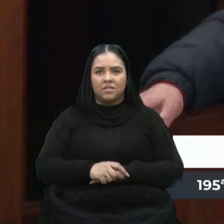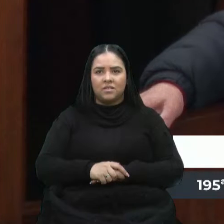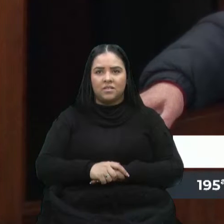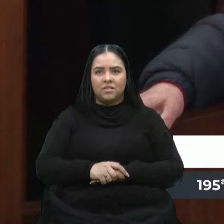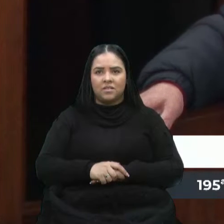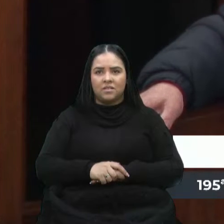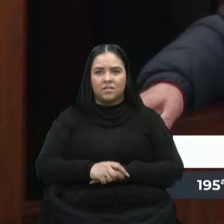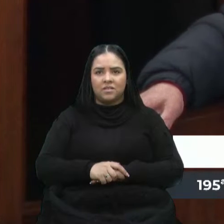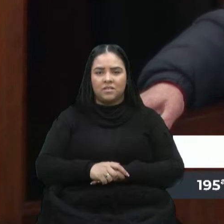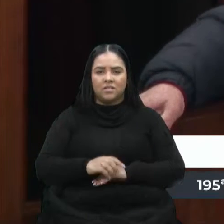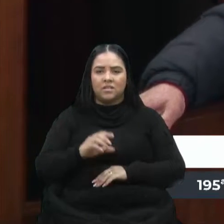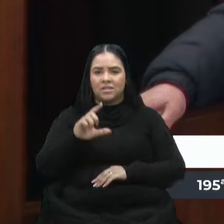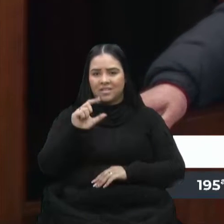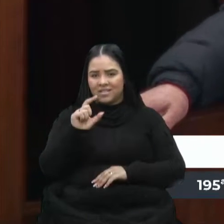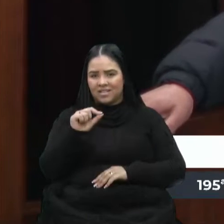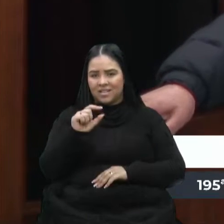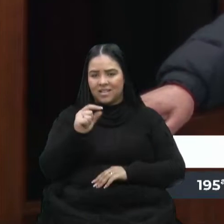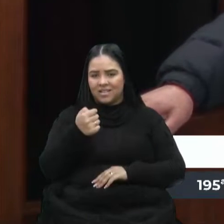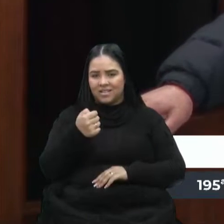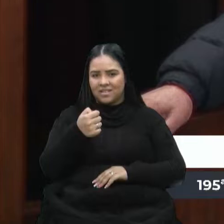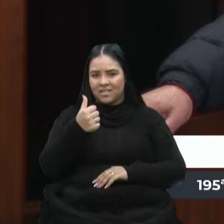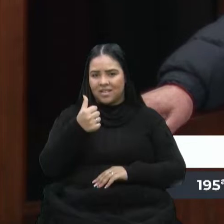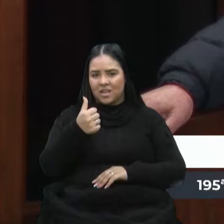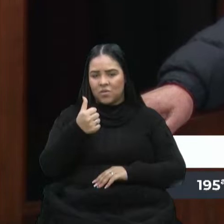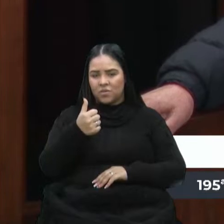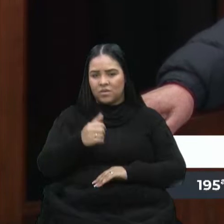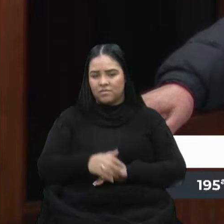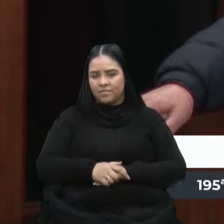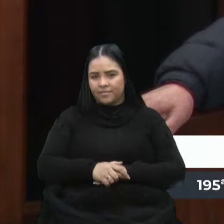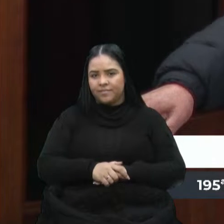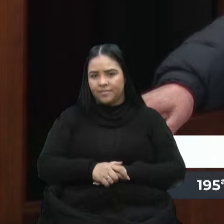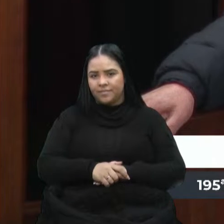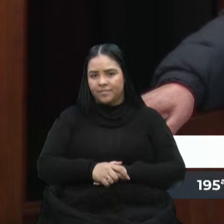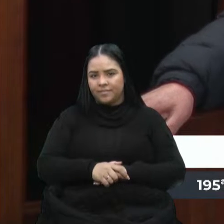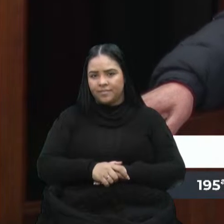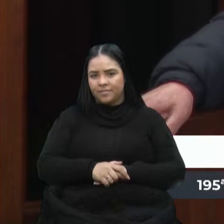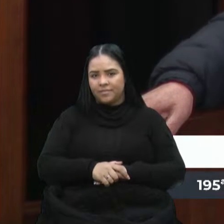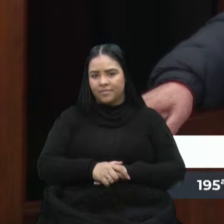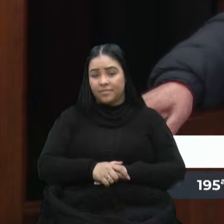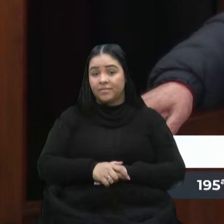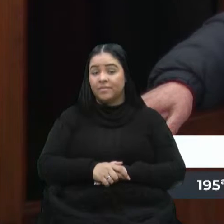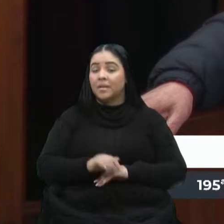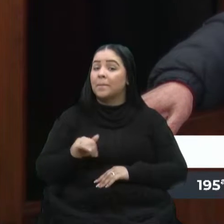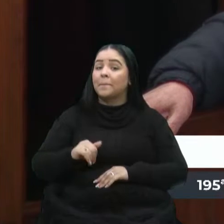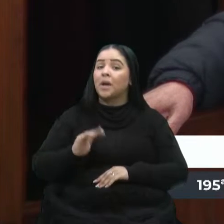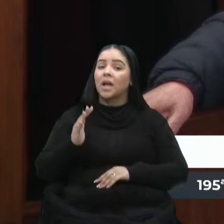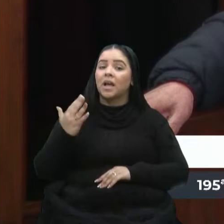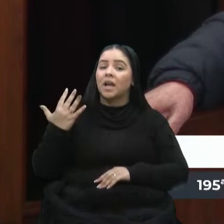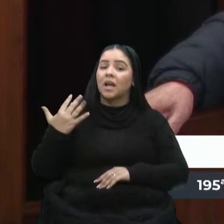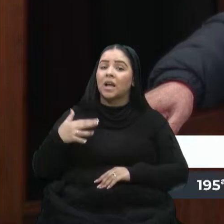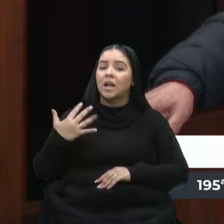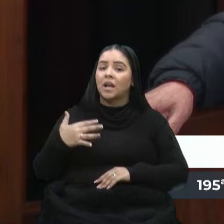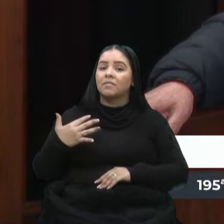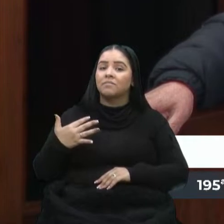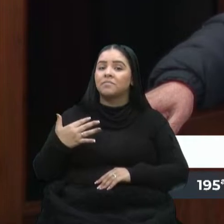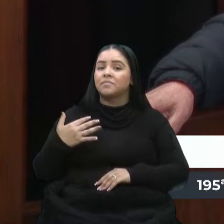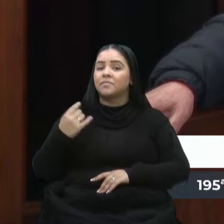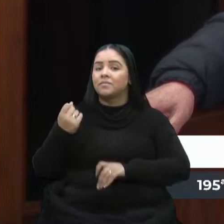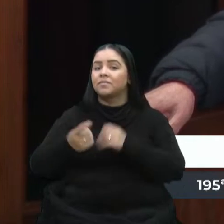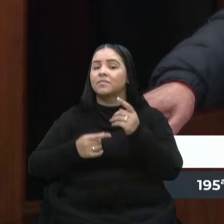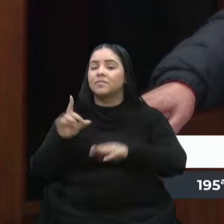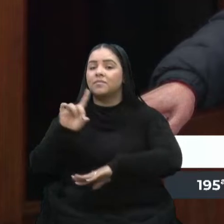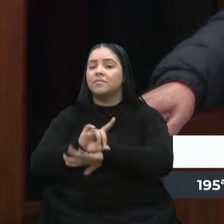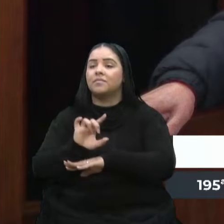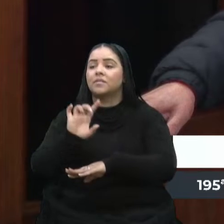10 centavos o valor da passagem, né? E agora a passagem aumenta. Daqui mais uns dias,